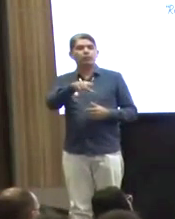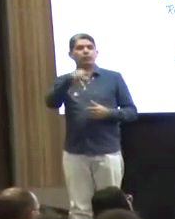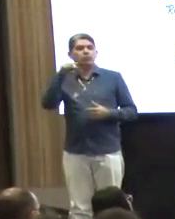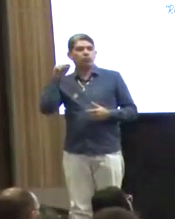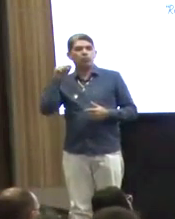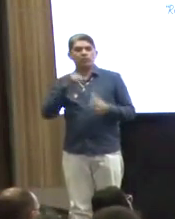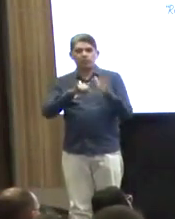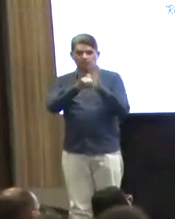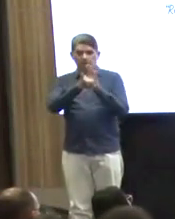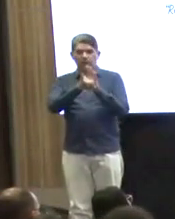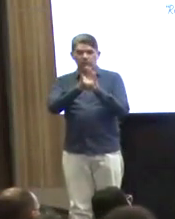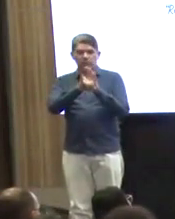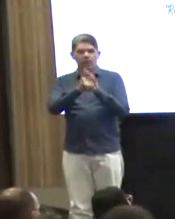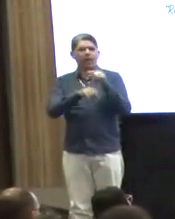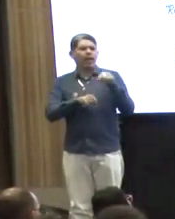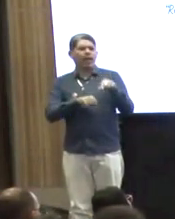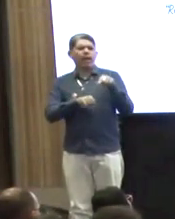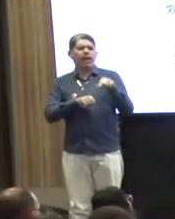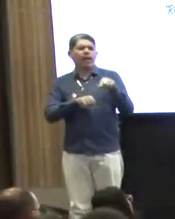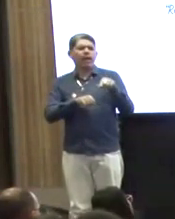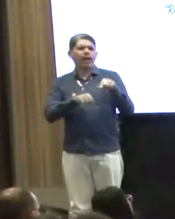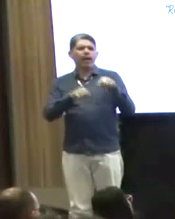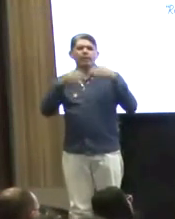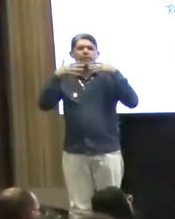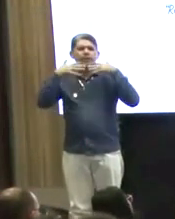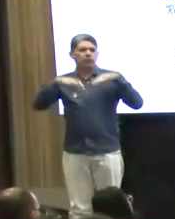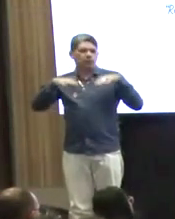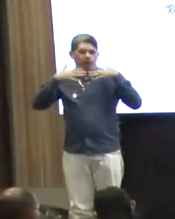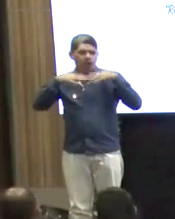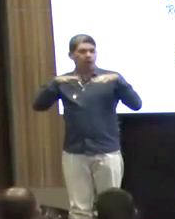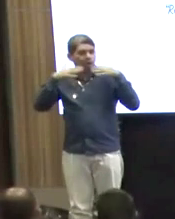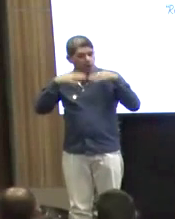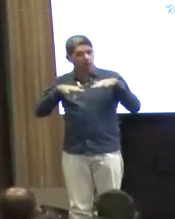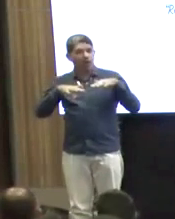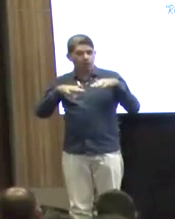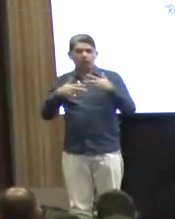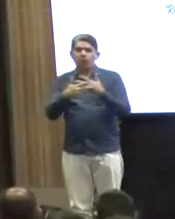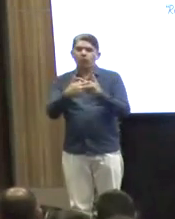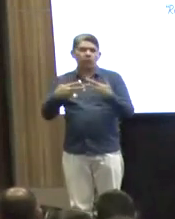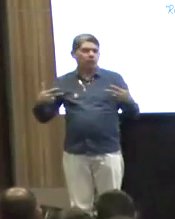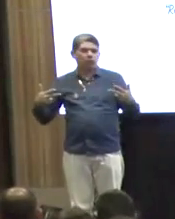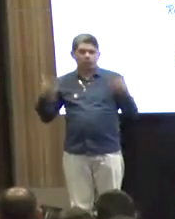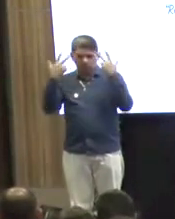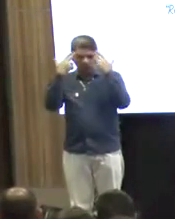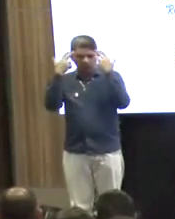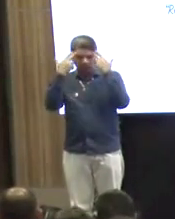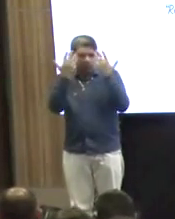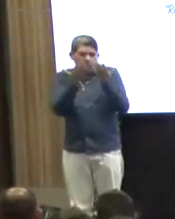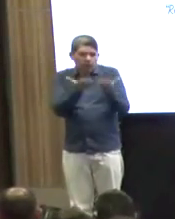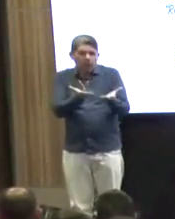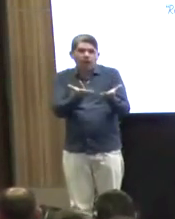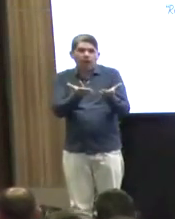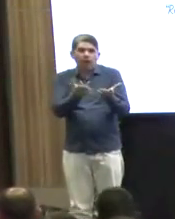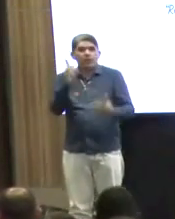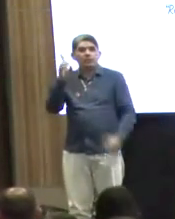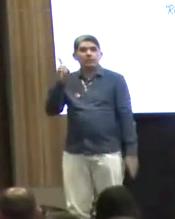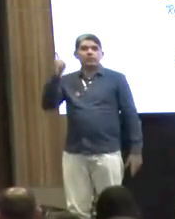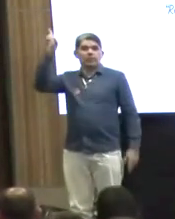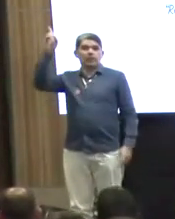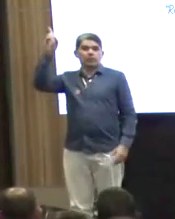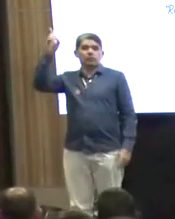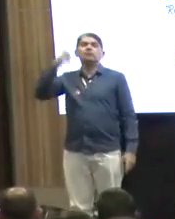a naturaliza, a vende como natural, como coisas da natureza, como vontade de Deus e assim por